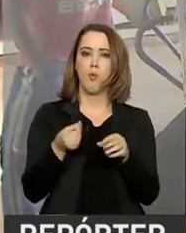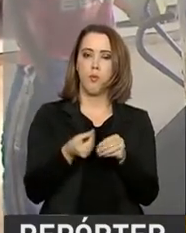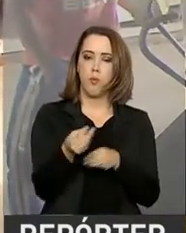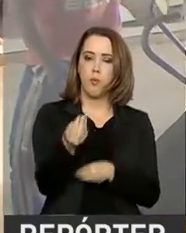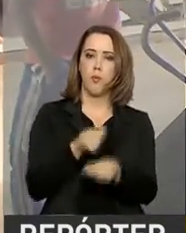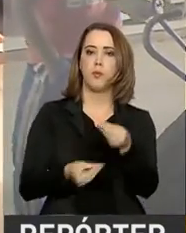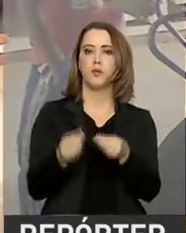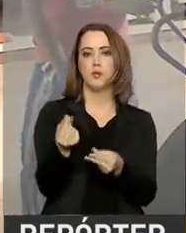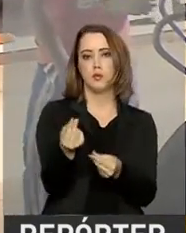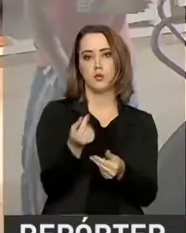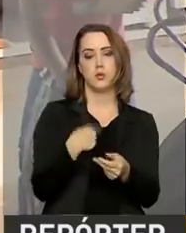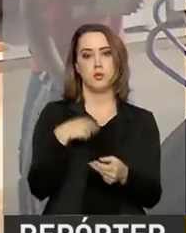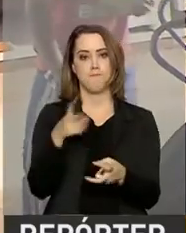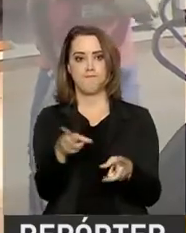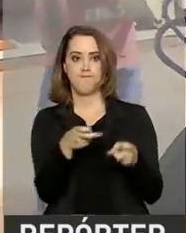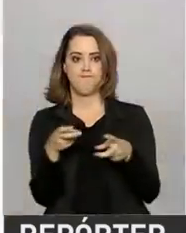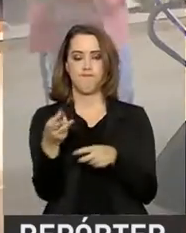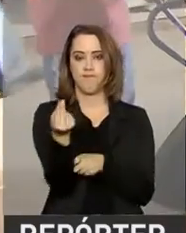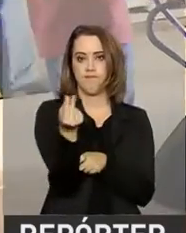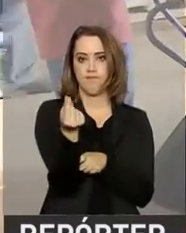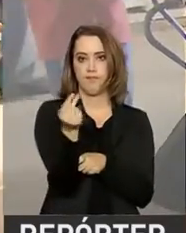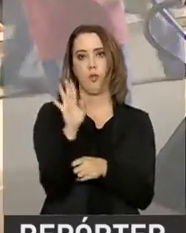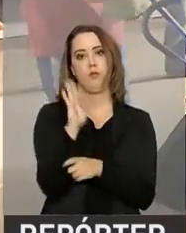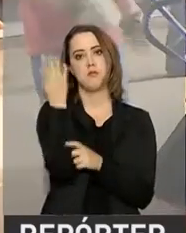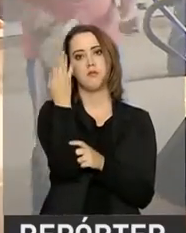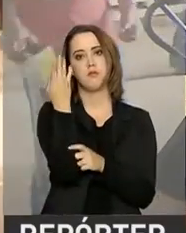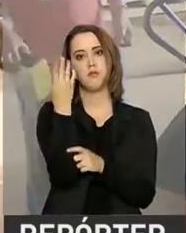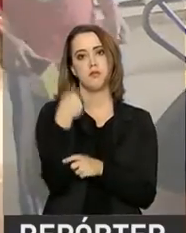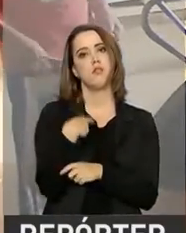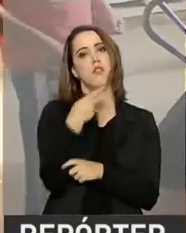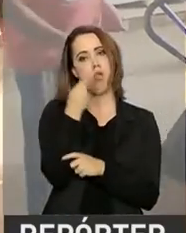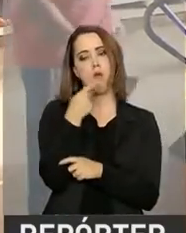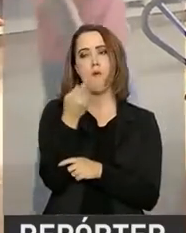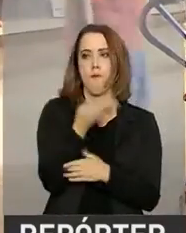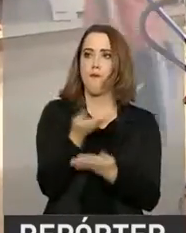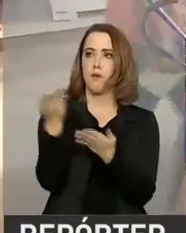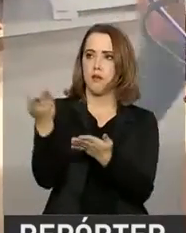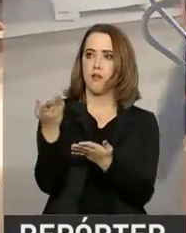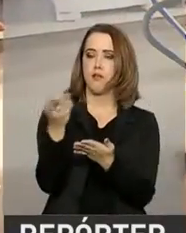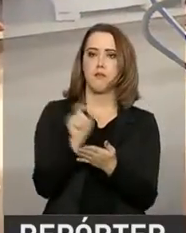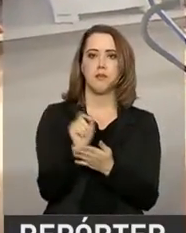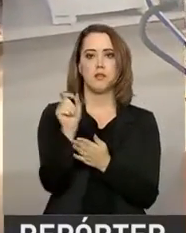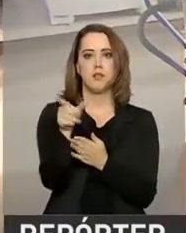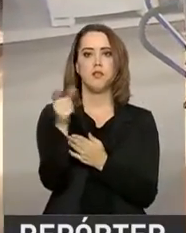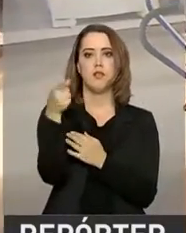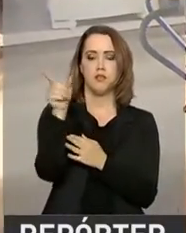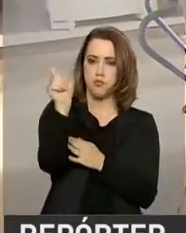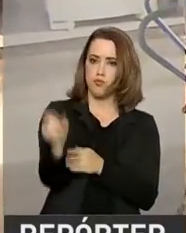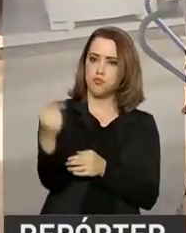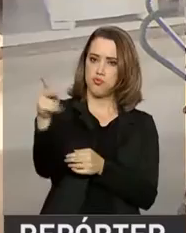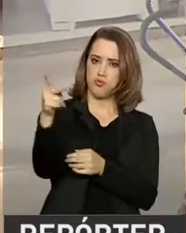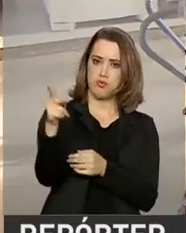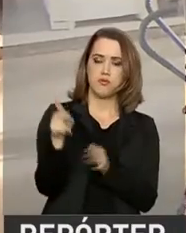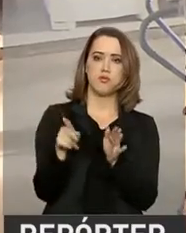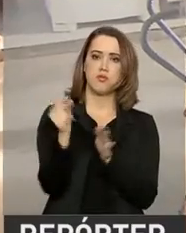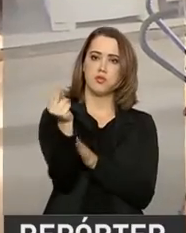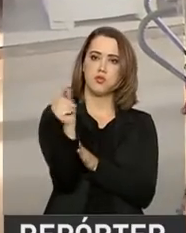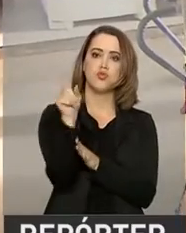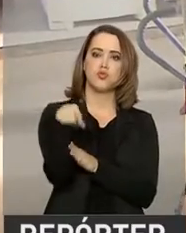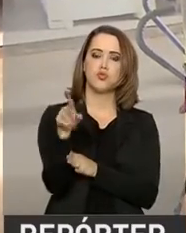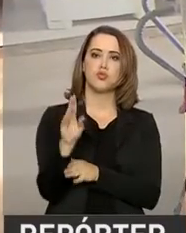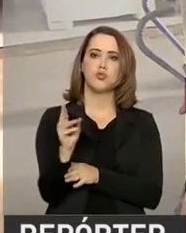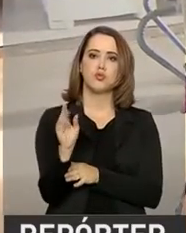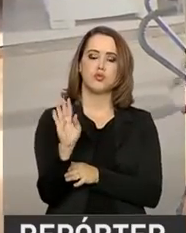passou a perceber que era falsa aí eu falei com o cliente e ele pegou e questionou o que tinha dito que tinha